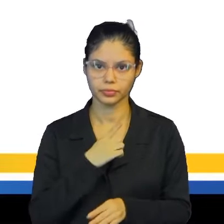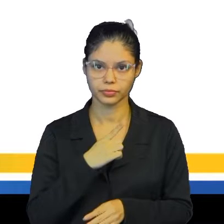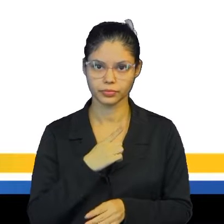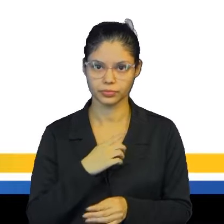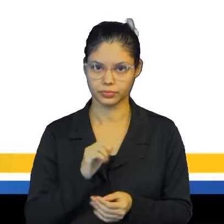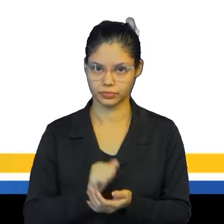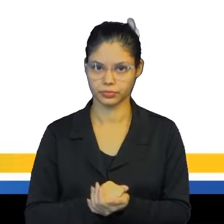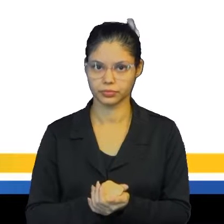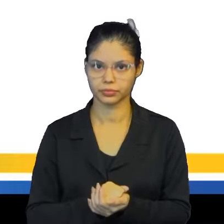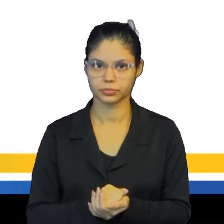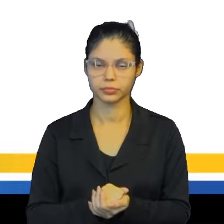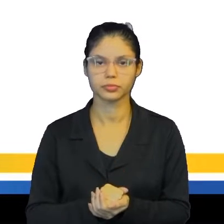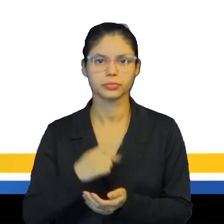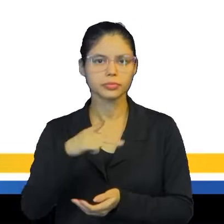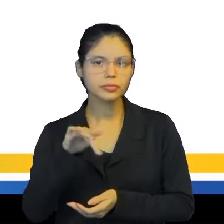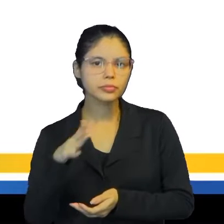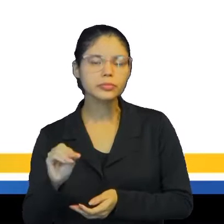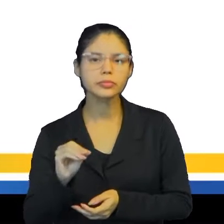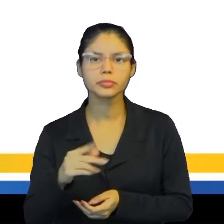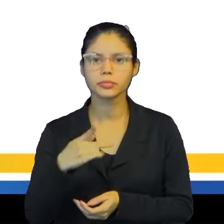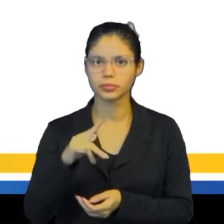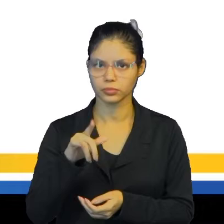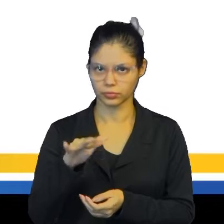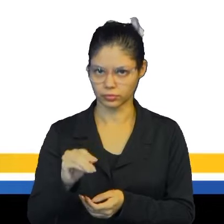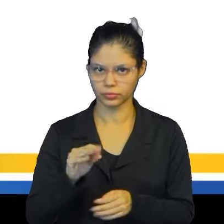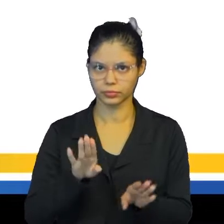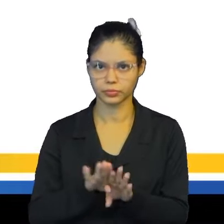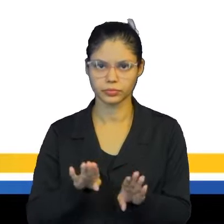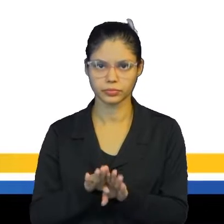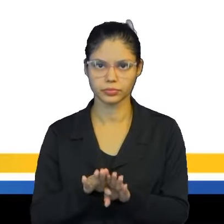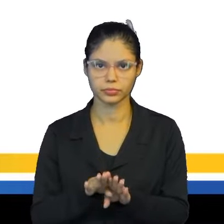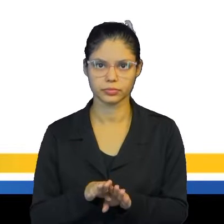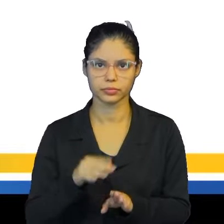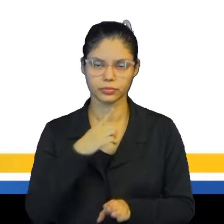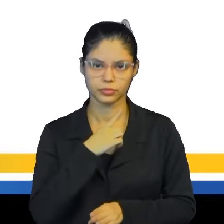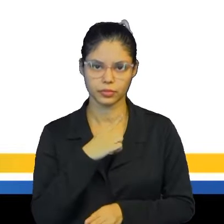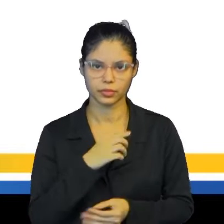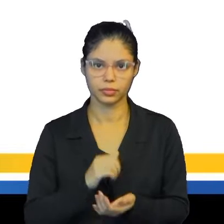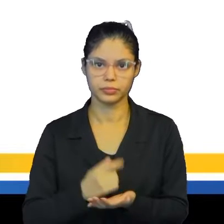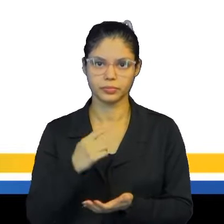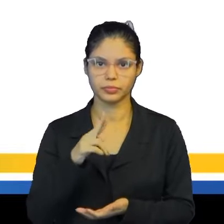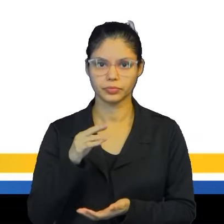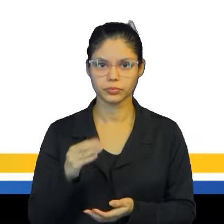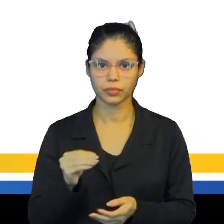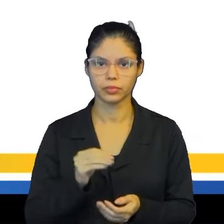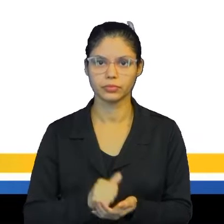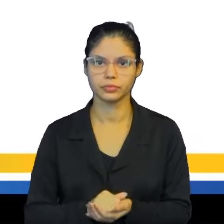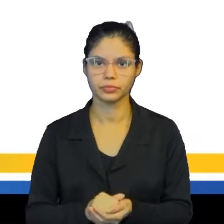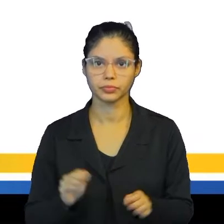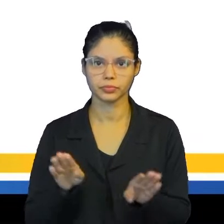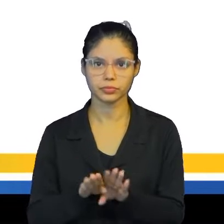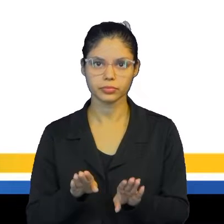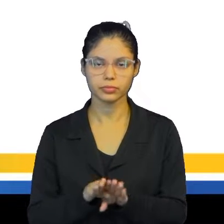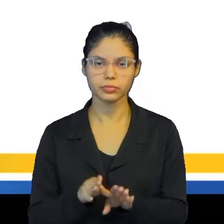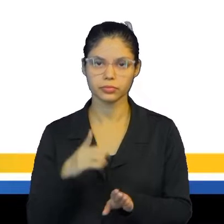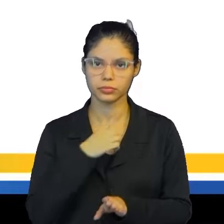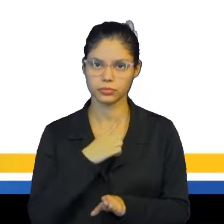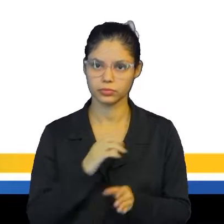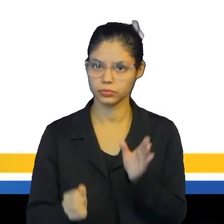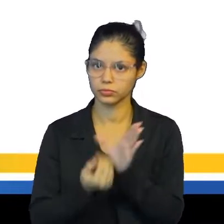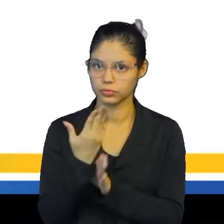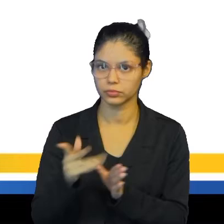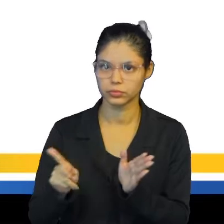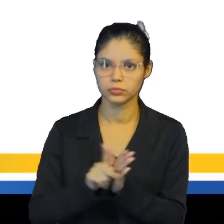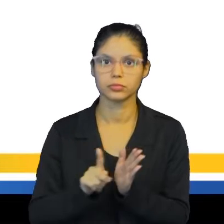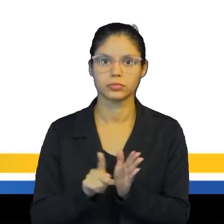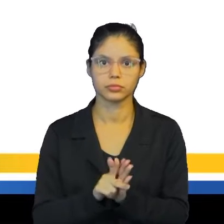e peças piloto. O que é peças piloto? É o seu protótipo, né? Aquela peça que você